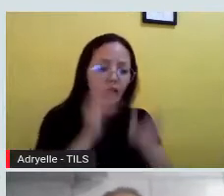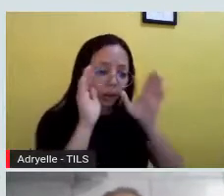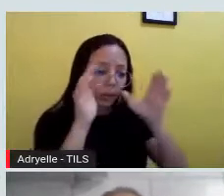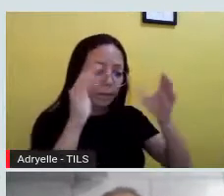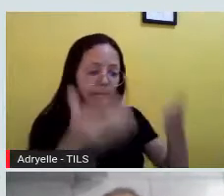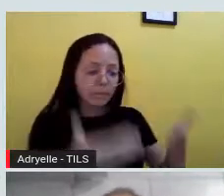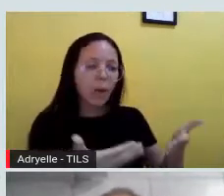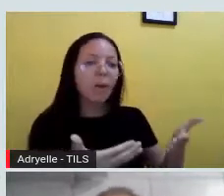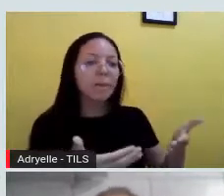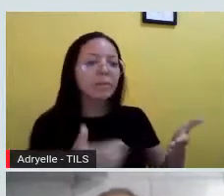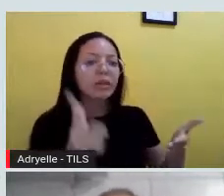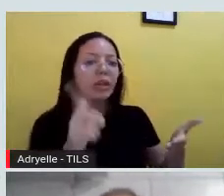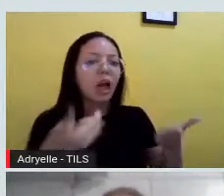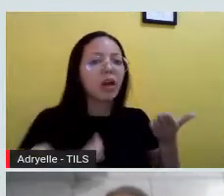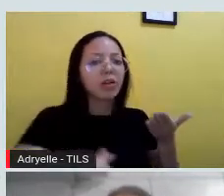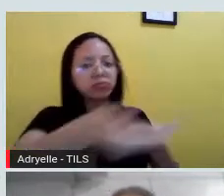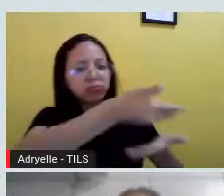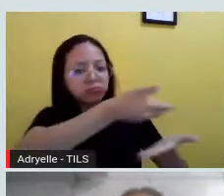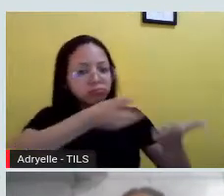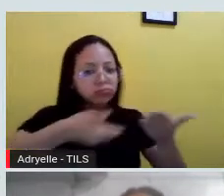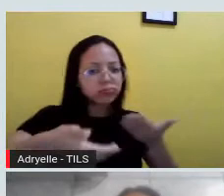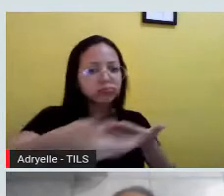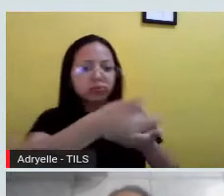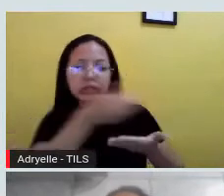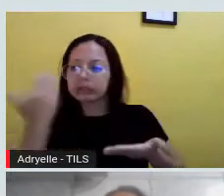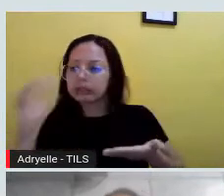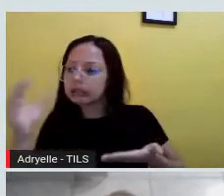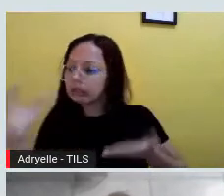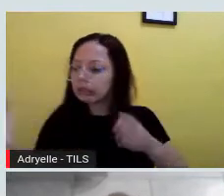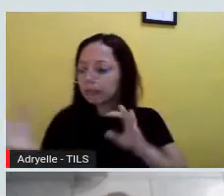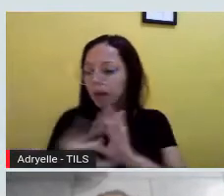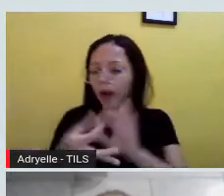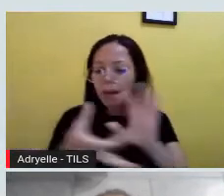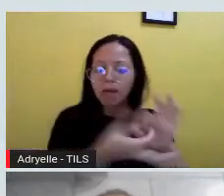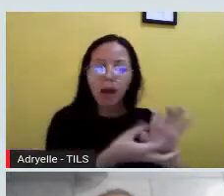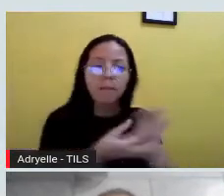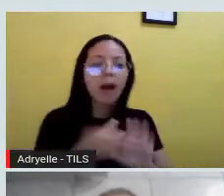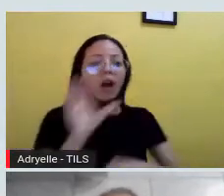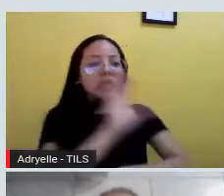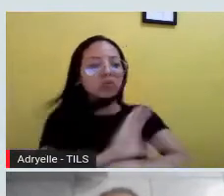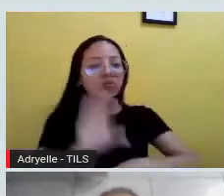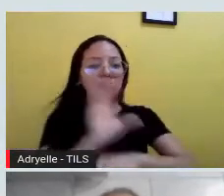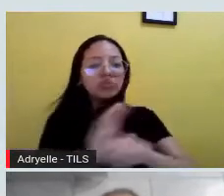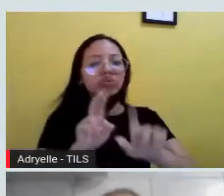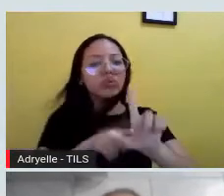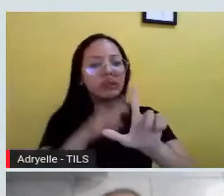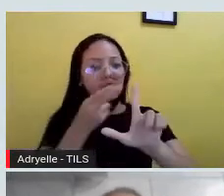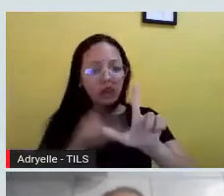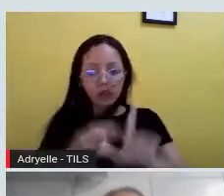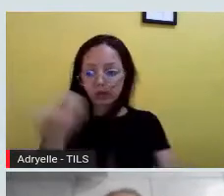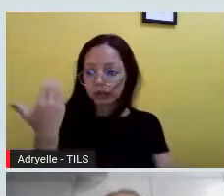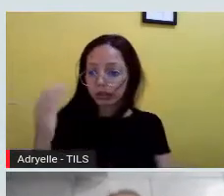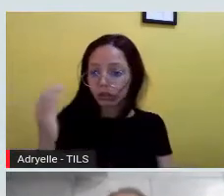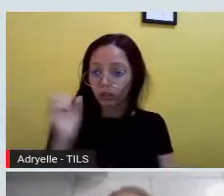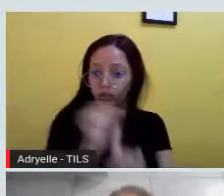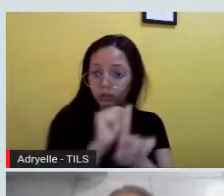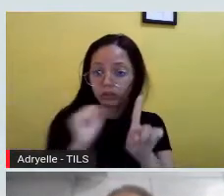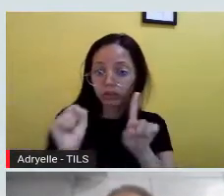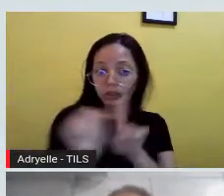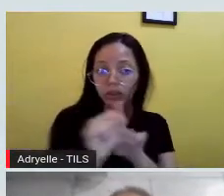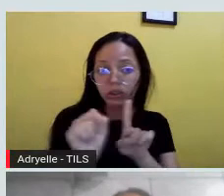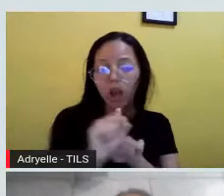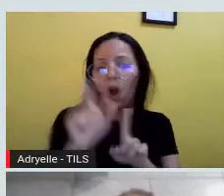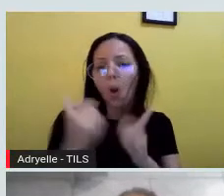com diversas outras ciências. No curso de bacharelado em ciências sociais, o tripé